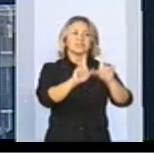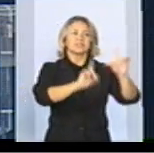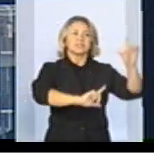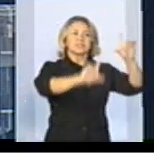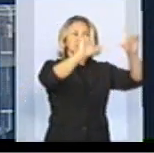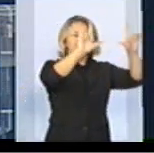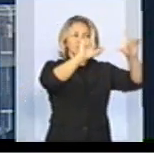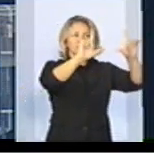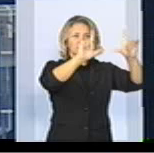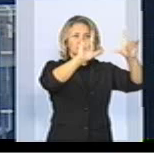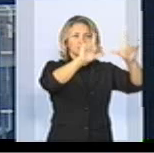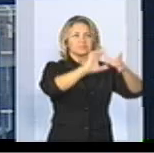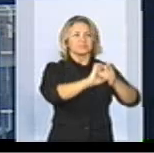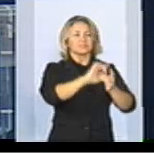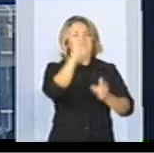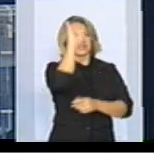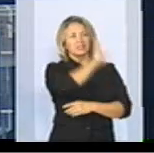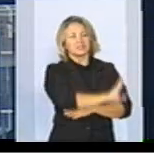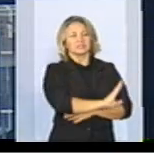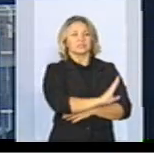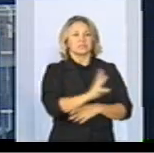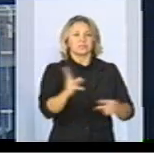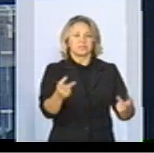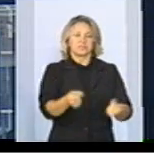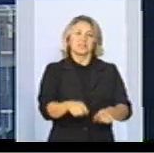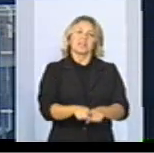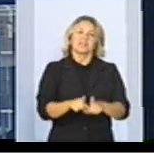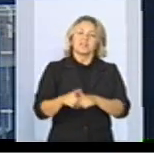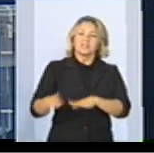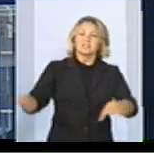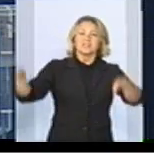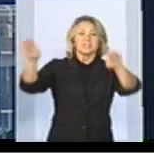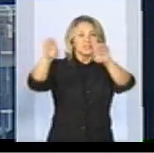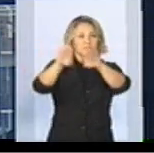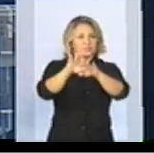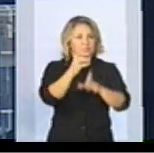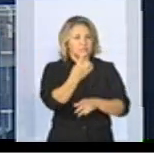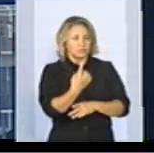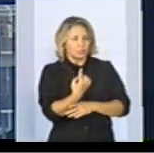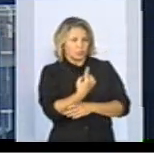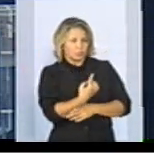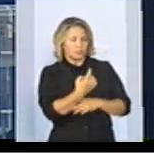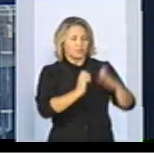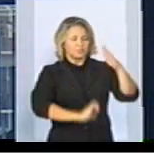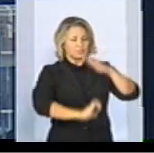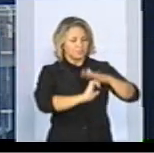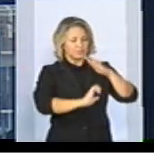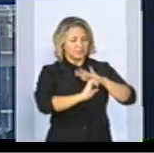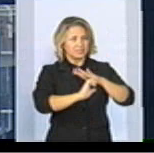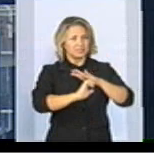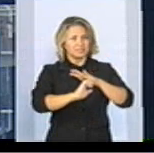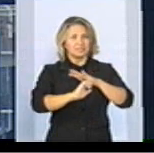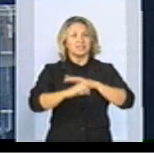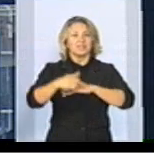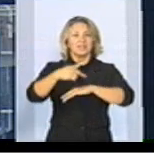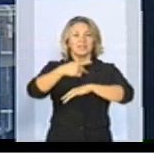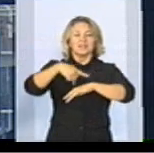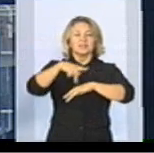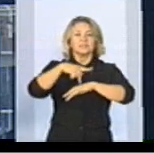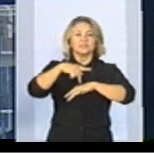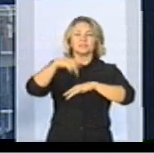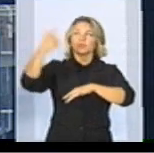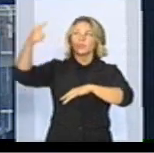As condições são tão absurdamente desiguais que uma única empresa estrangeira chegou a faturar